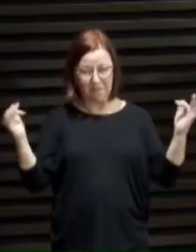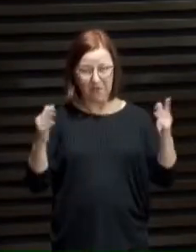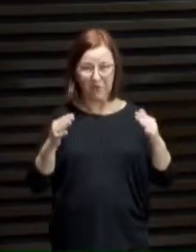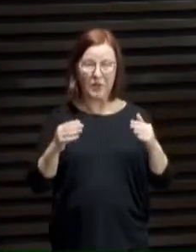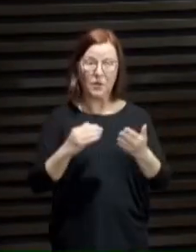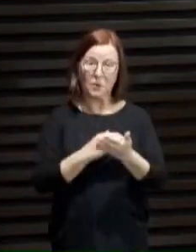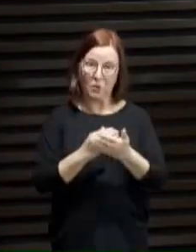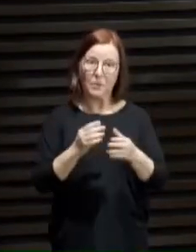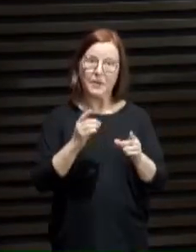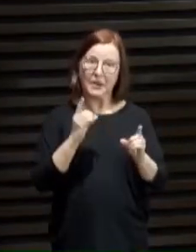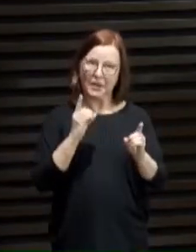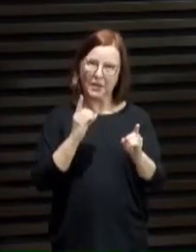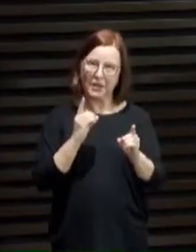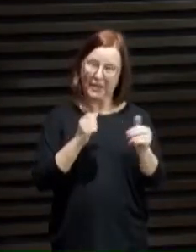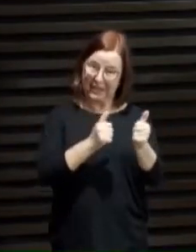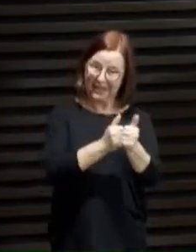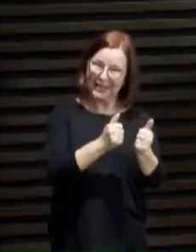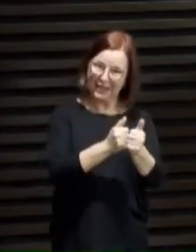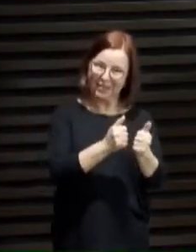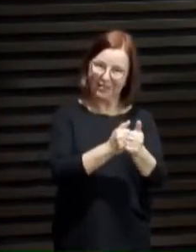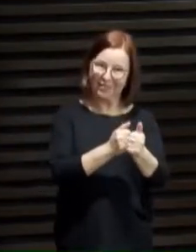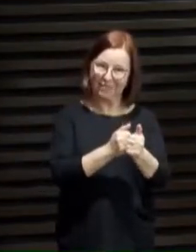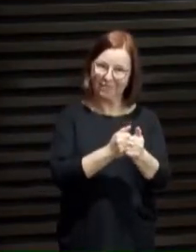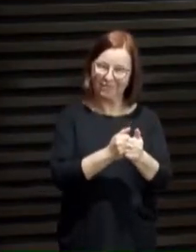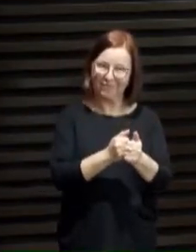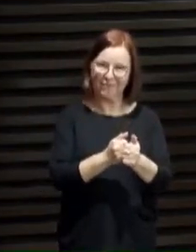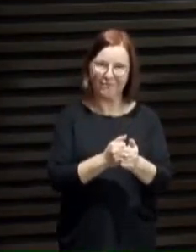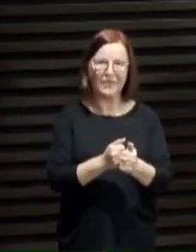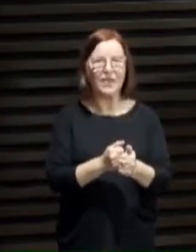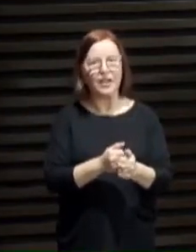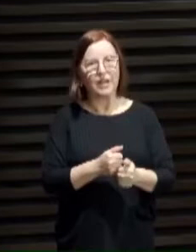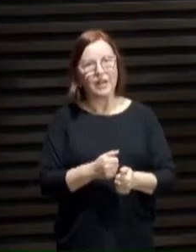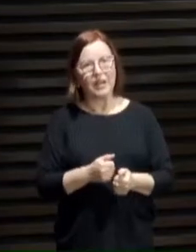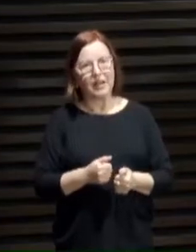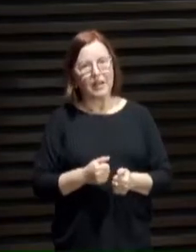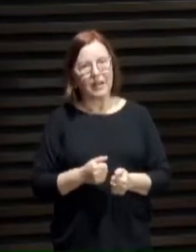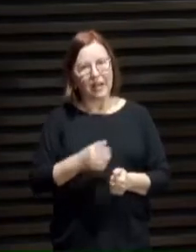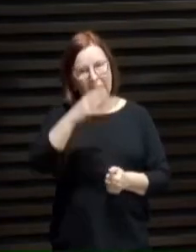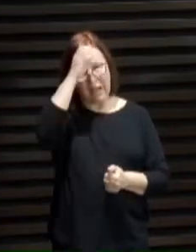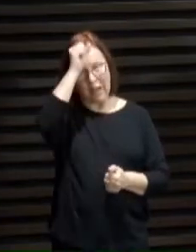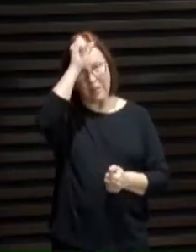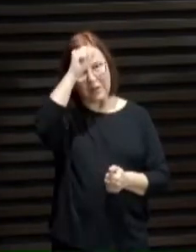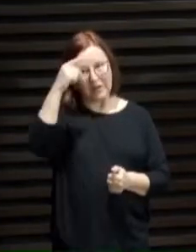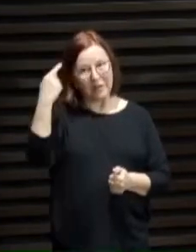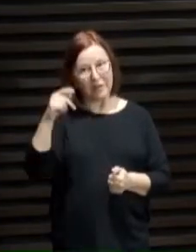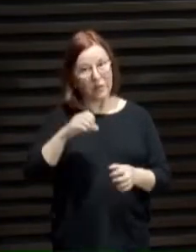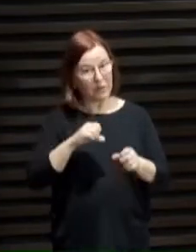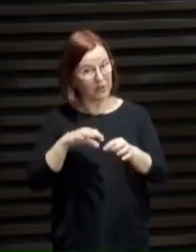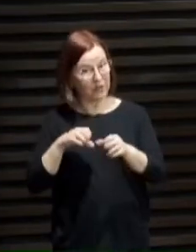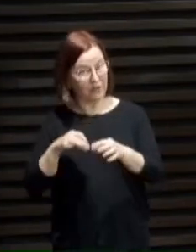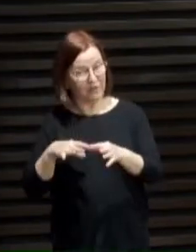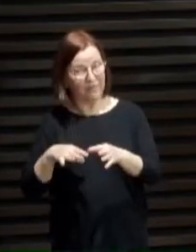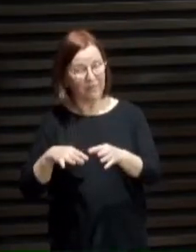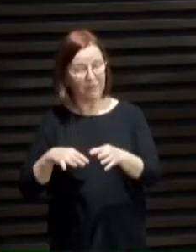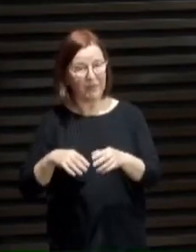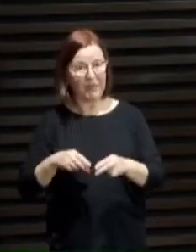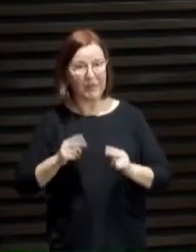segui-lo, que ouviam os seus ensinamentos, e que tantas vezes via aqueles